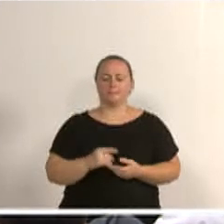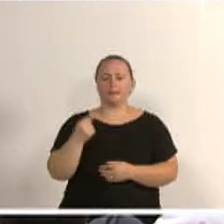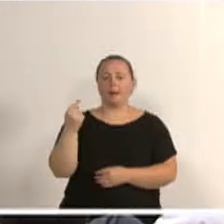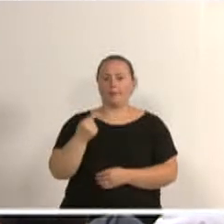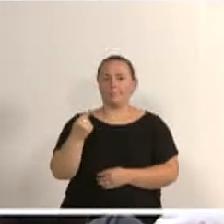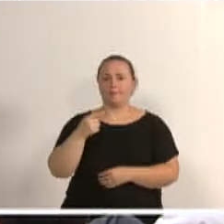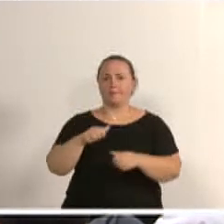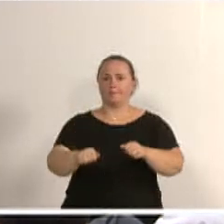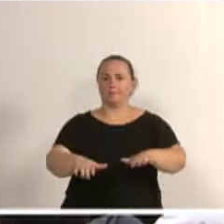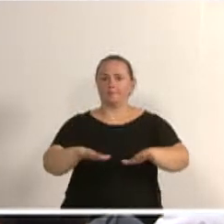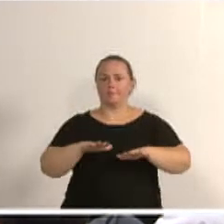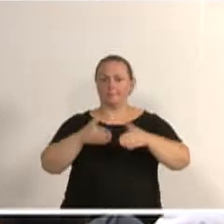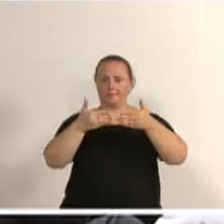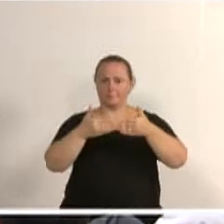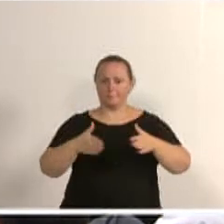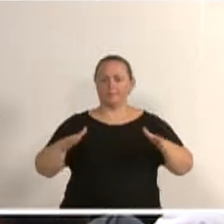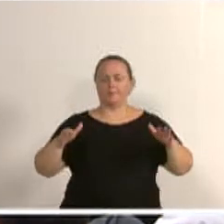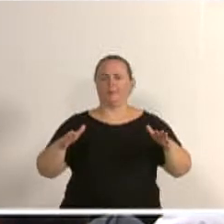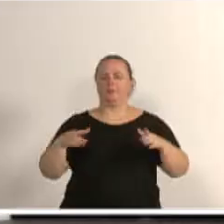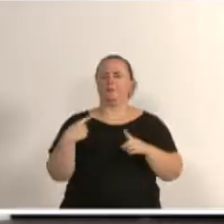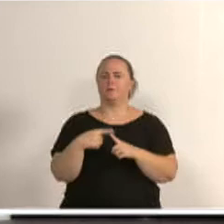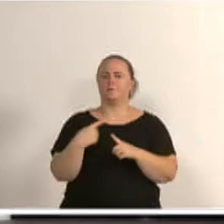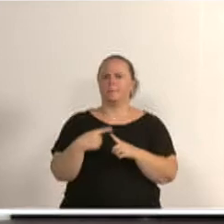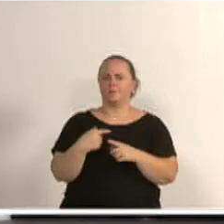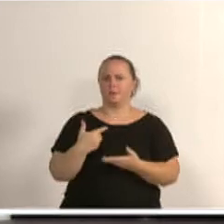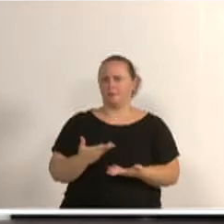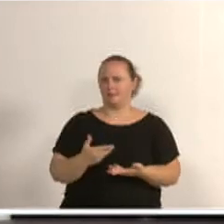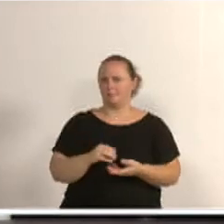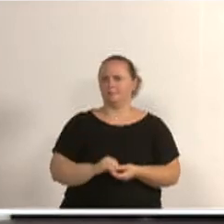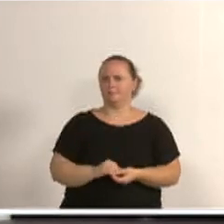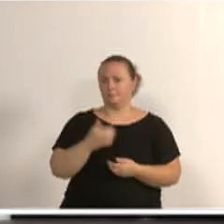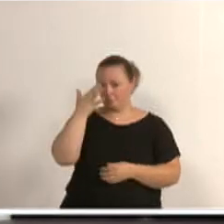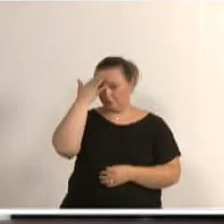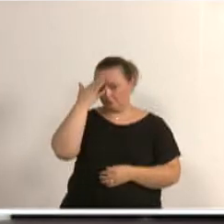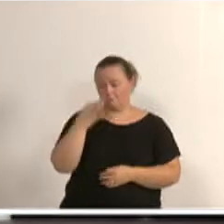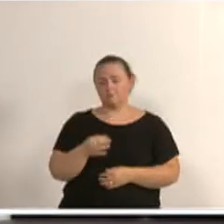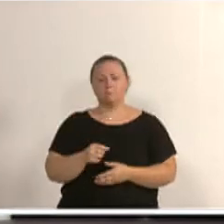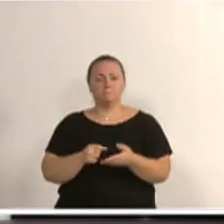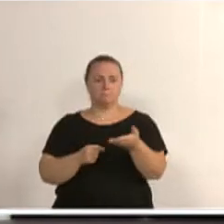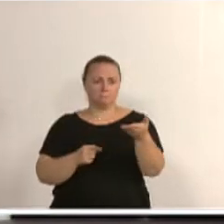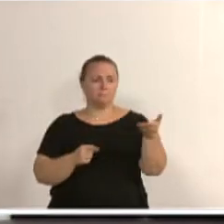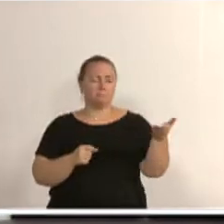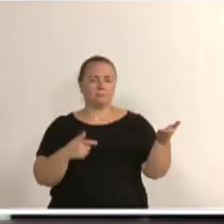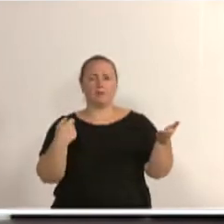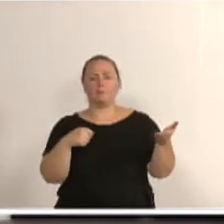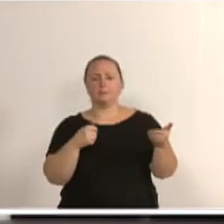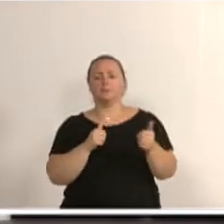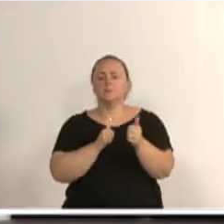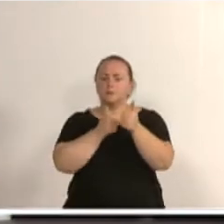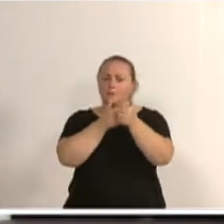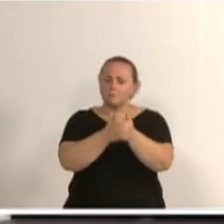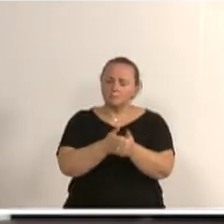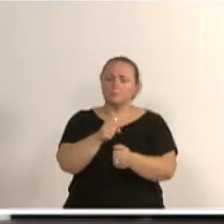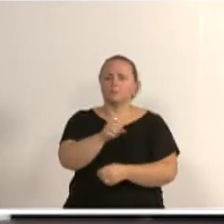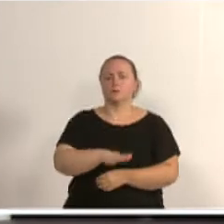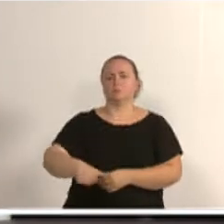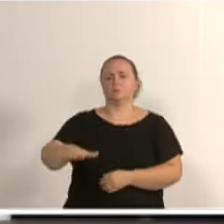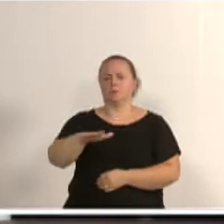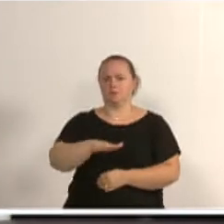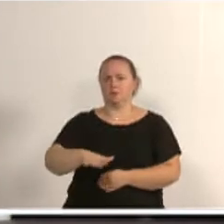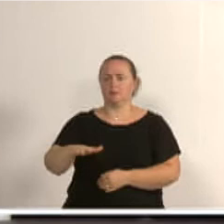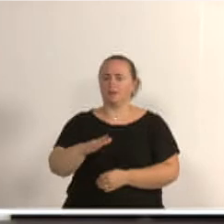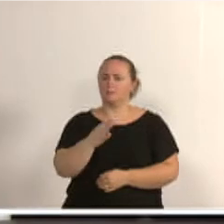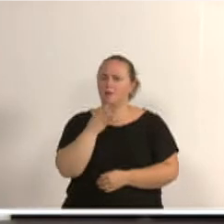nós estamos fazendo, porque nós temos um entendimento que o senhor falou. Nós precisamos aproximar a sociedade para que